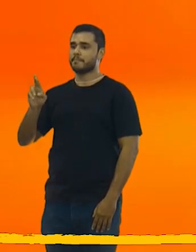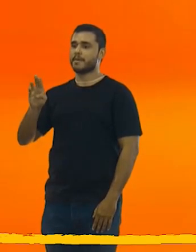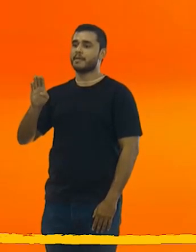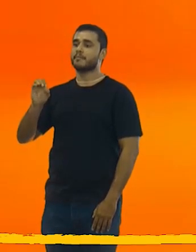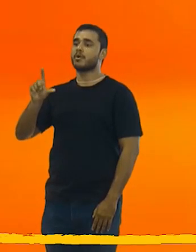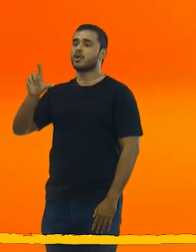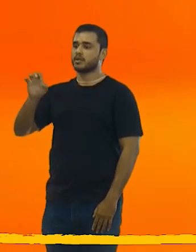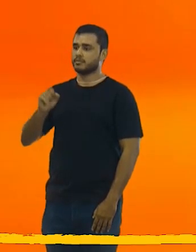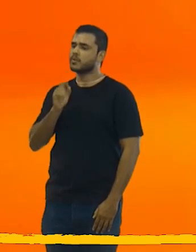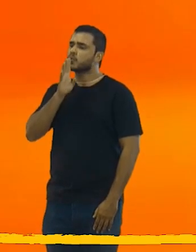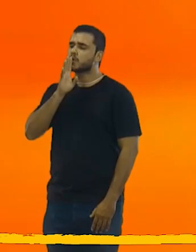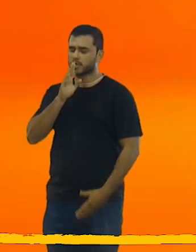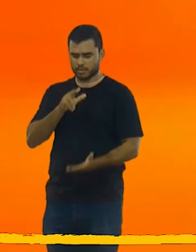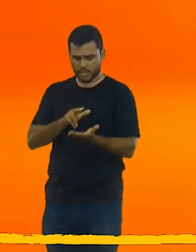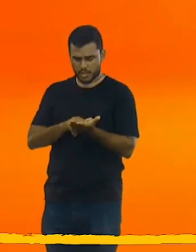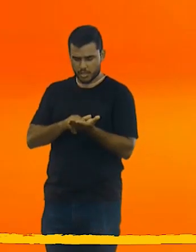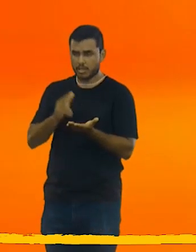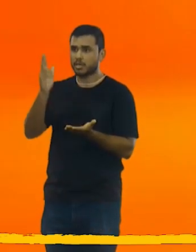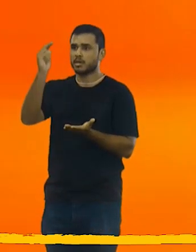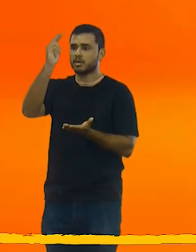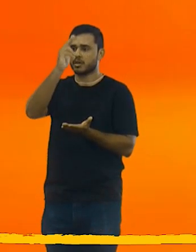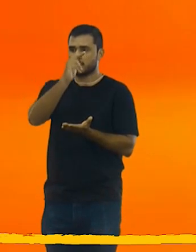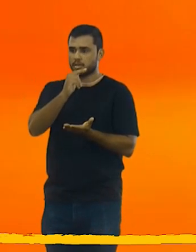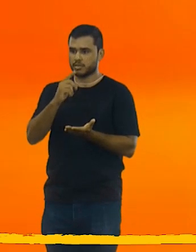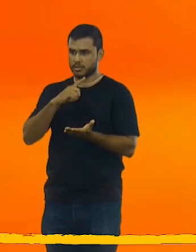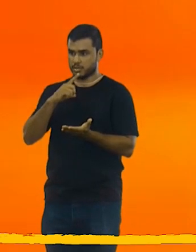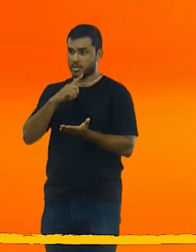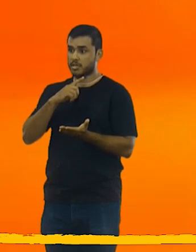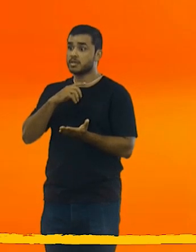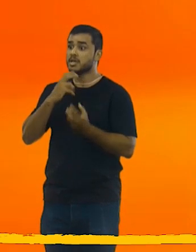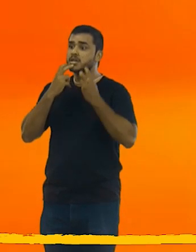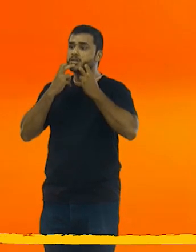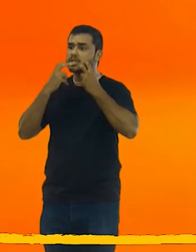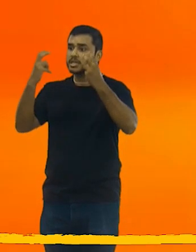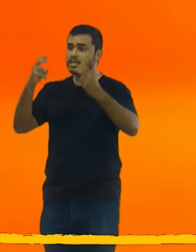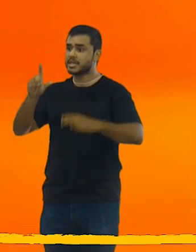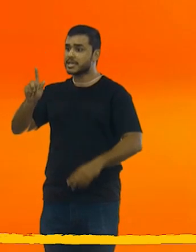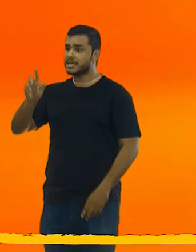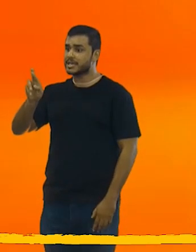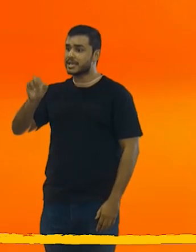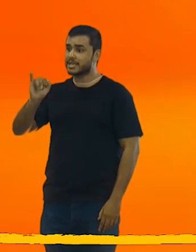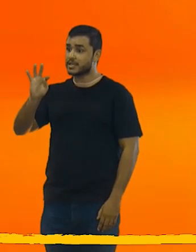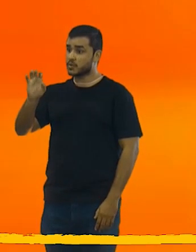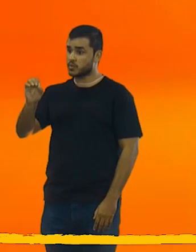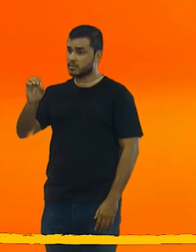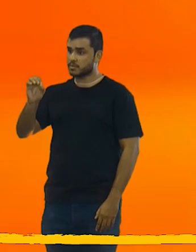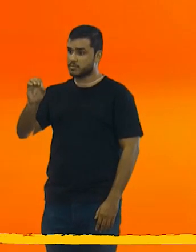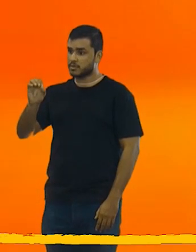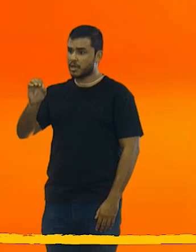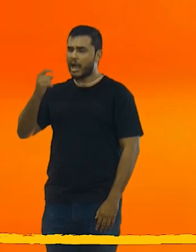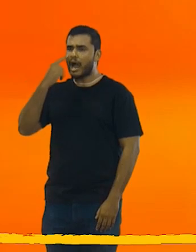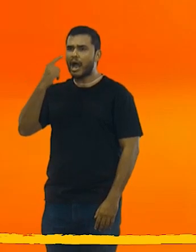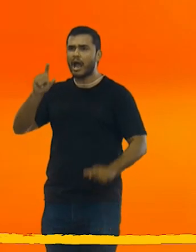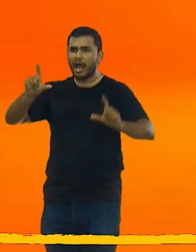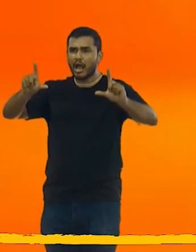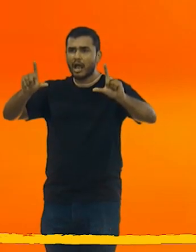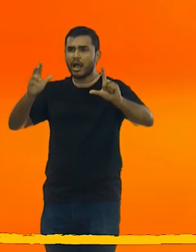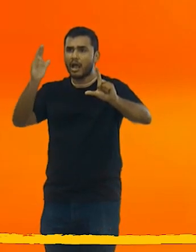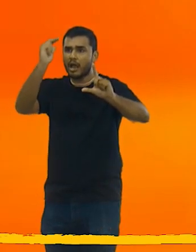grito, do Edvard Munch. Edvard Munch.